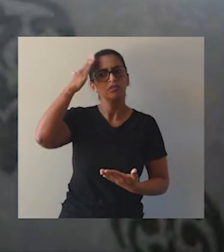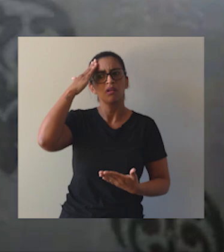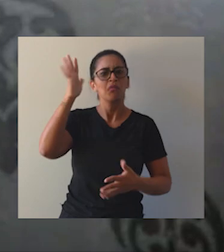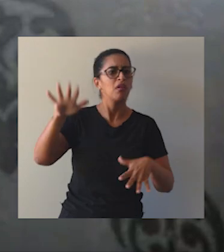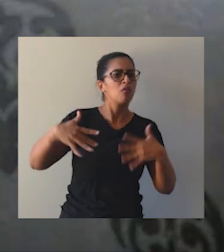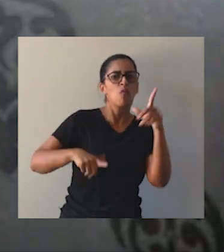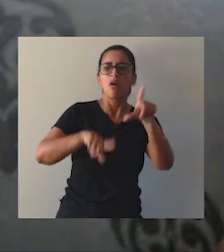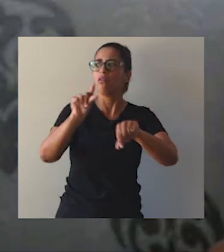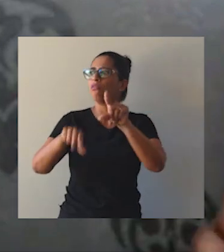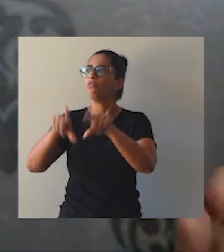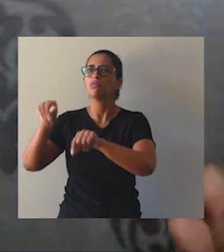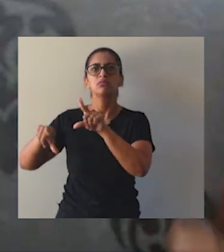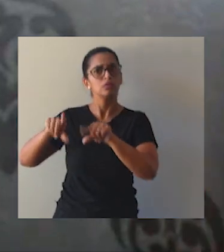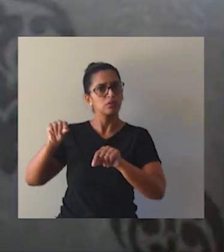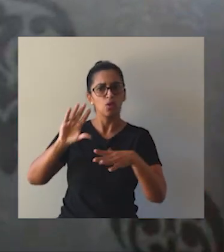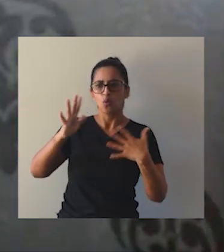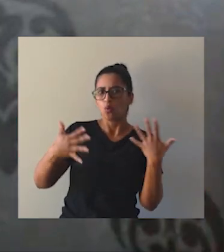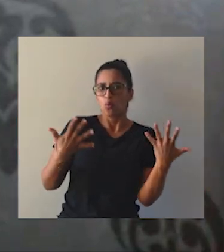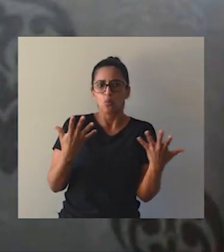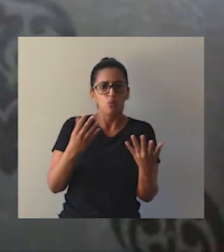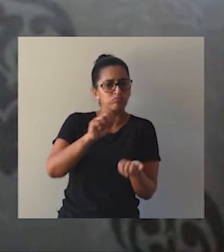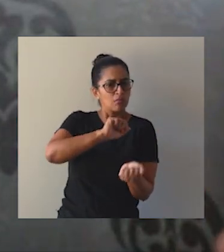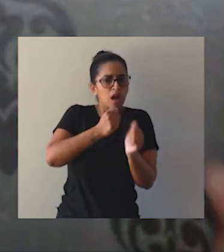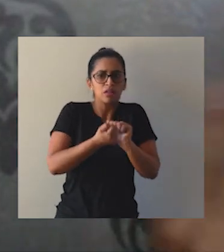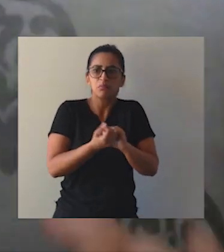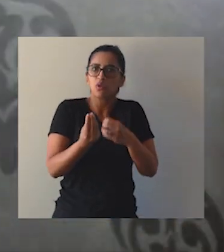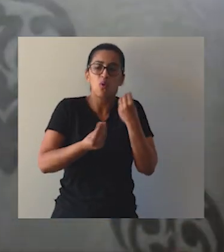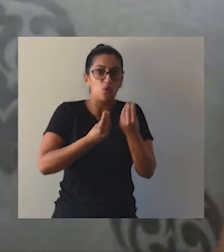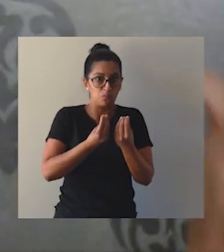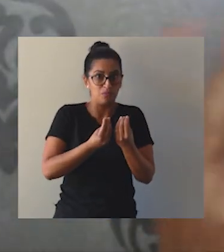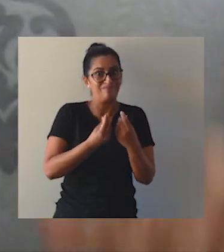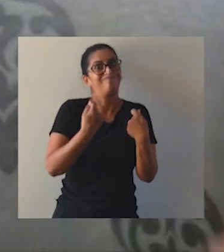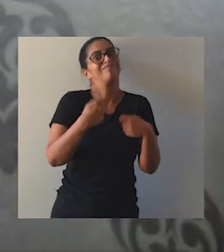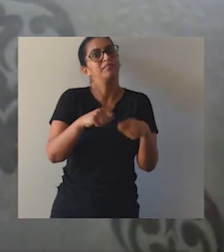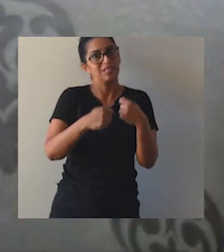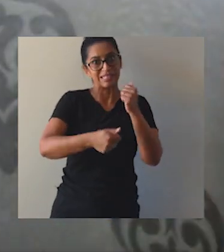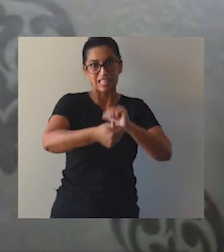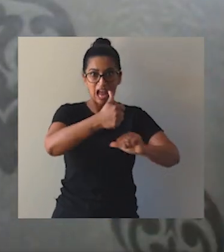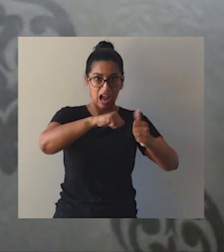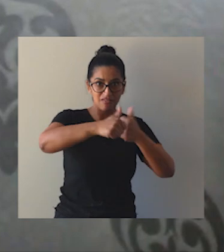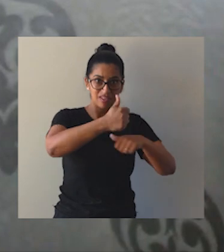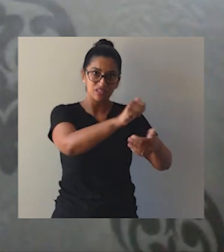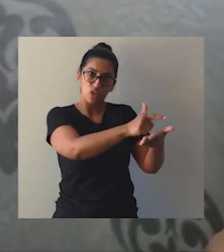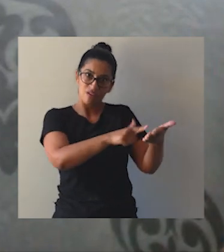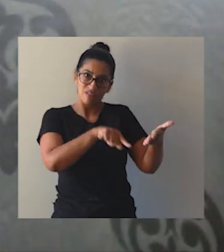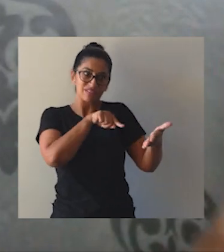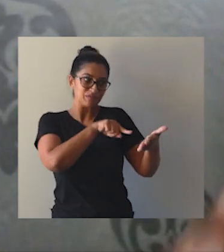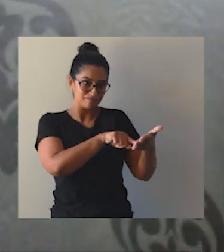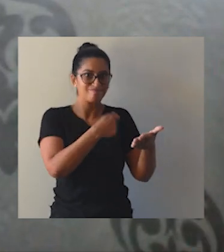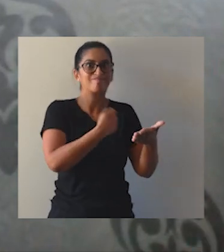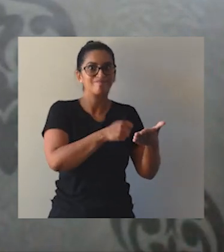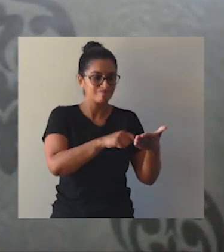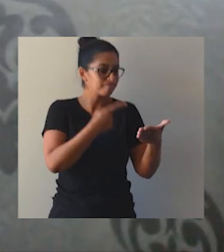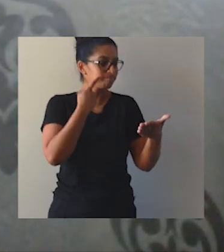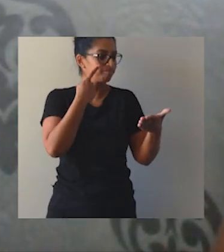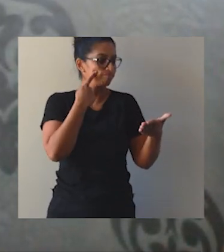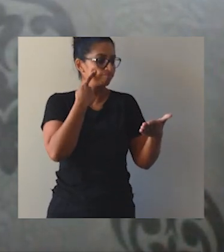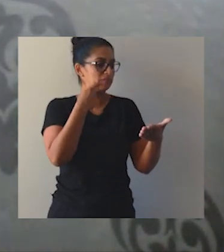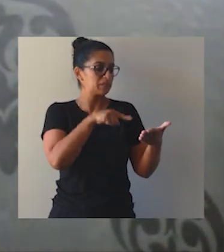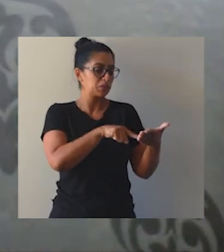o material, a gente tem que olhar essa avaliação funcional e ter esses critérios de seleção de material, né, a